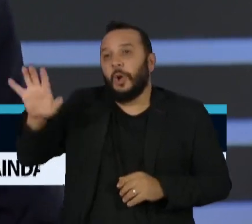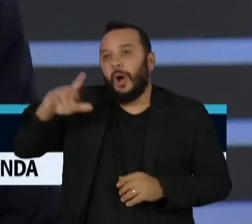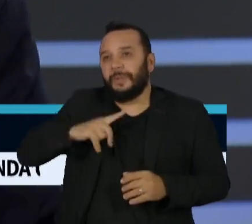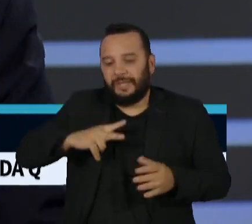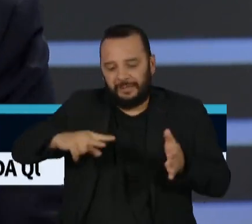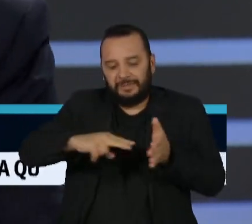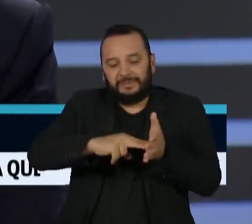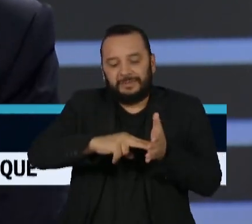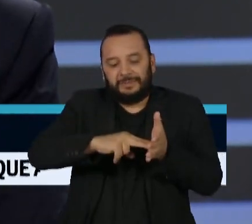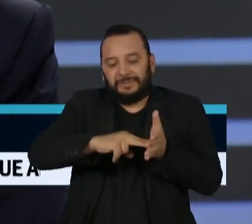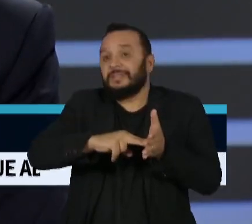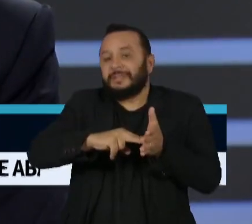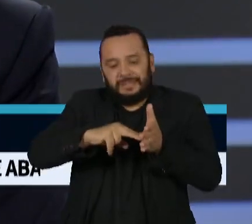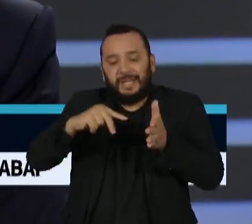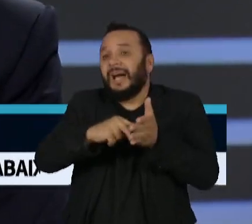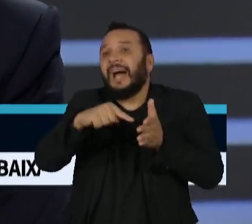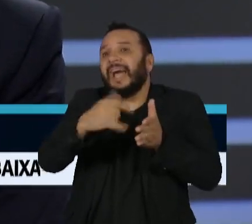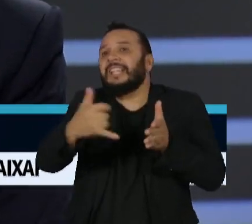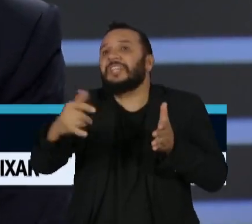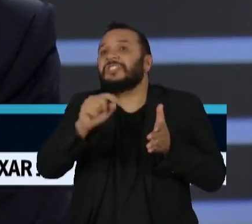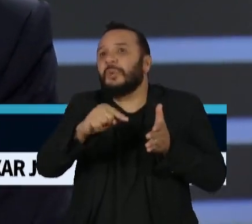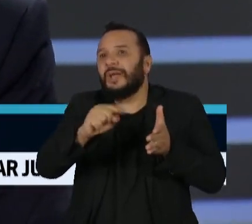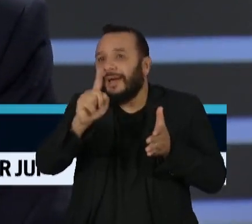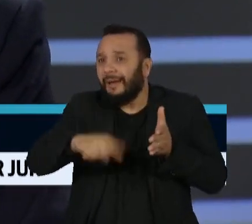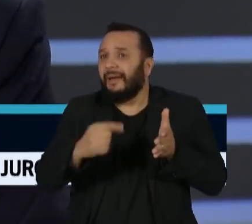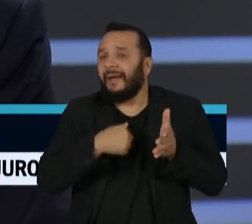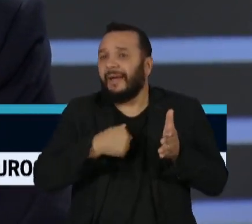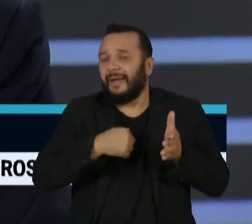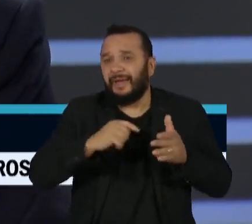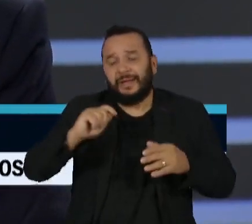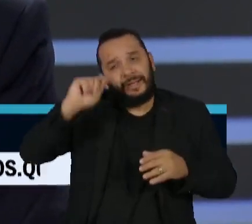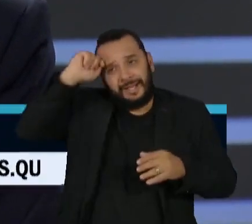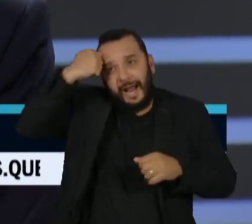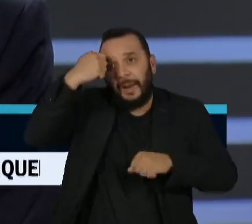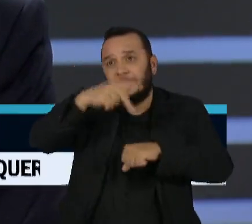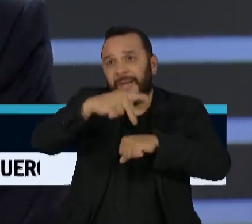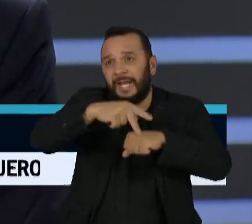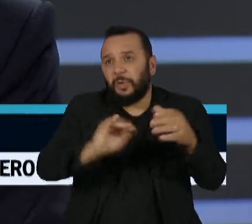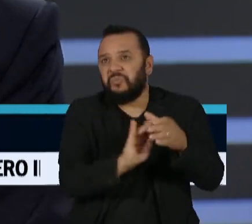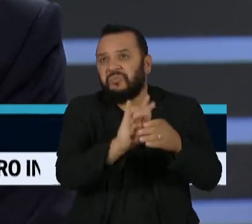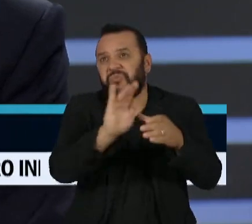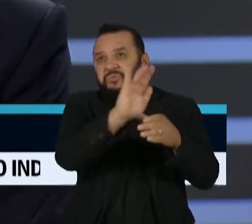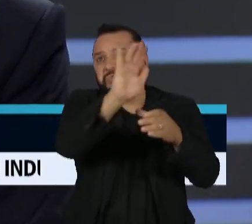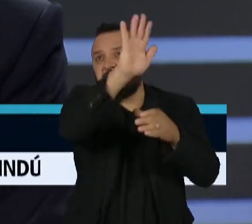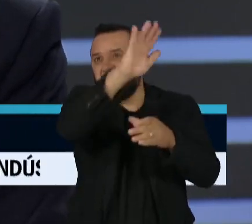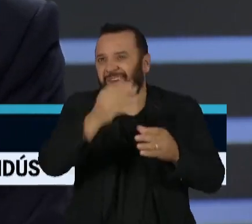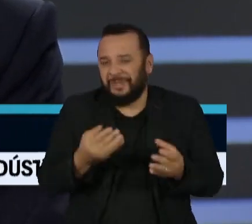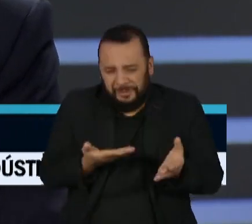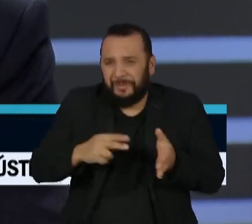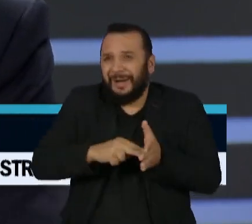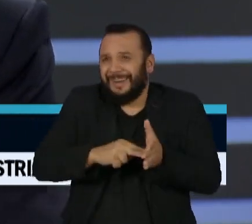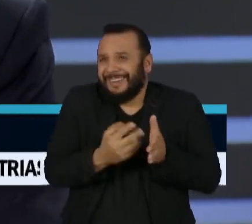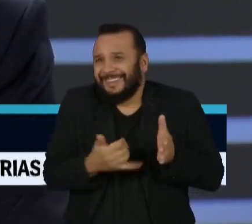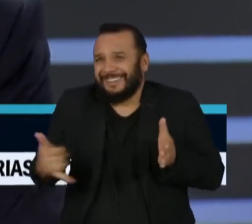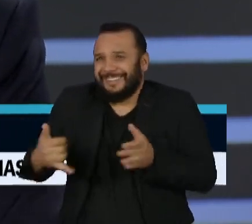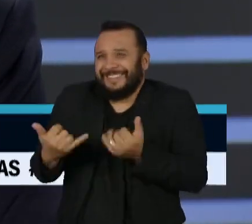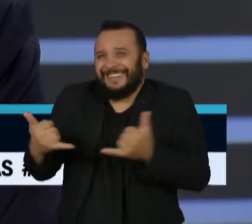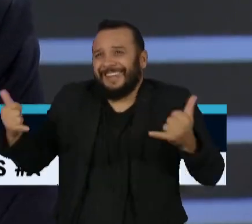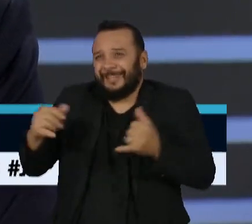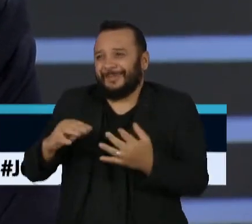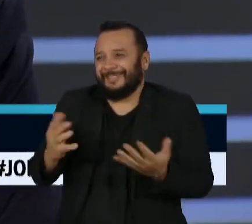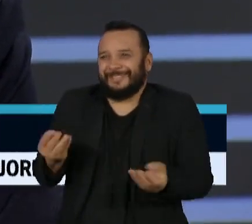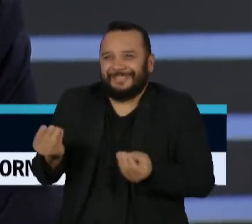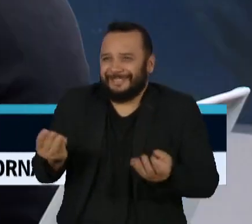ele na tomada e carrega Ele com energia movida carvão esse carro elétrico é mais sujo do que o nosso carro movido a petróleo aqui